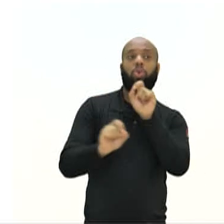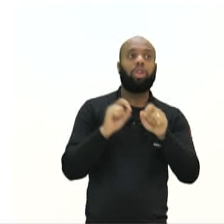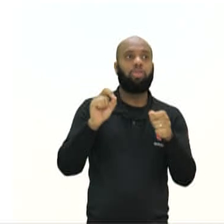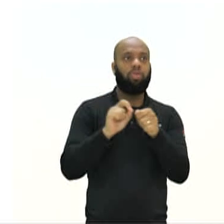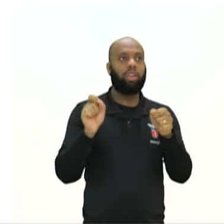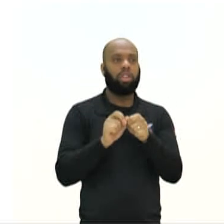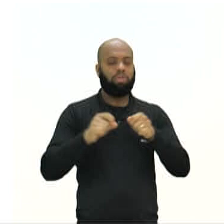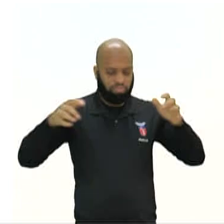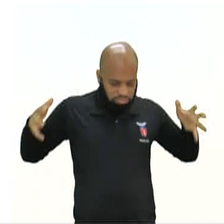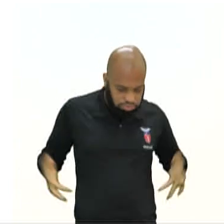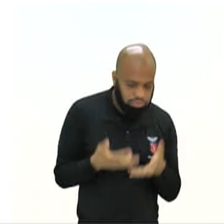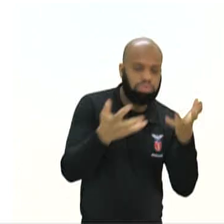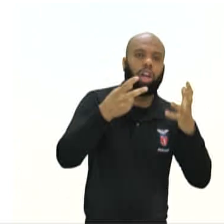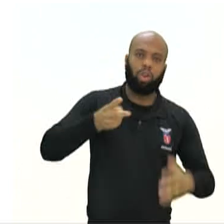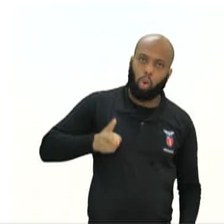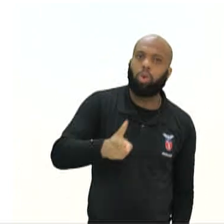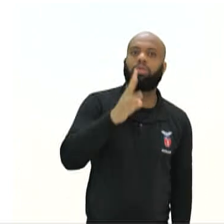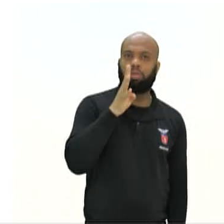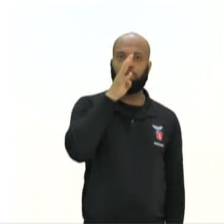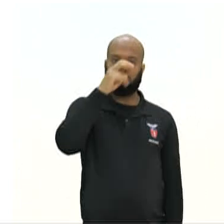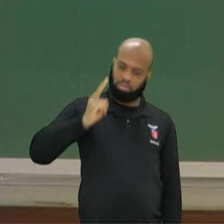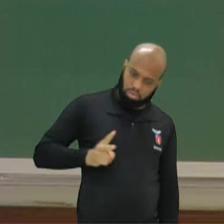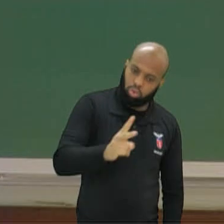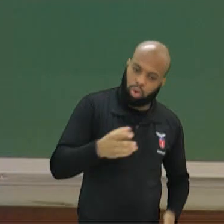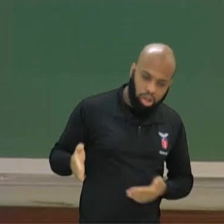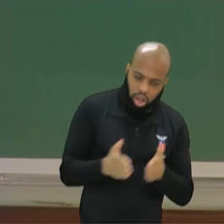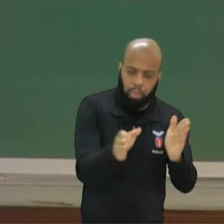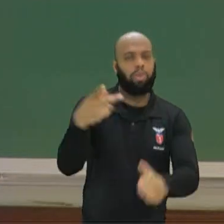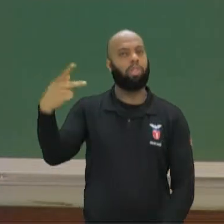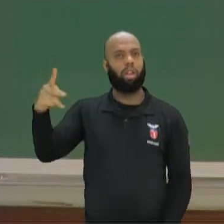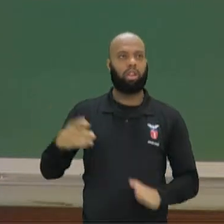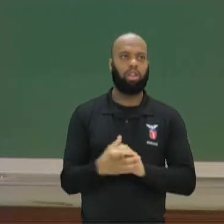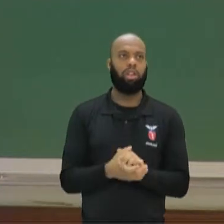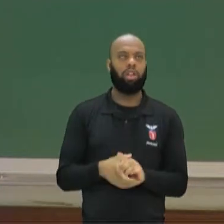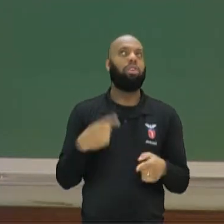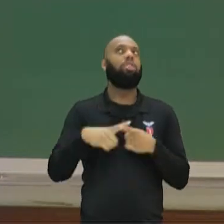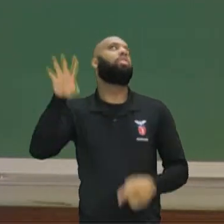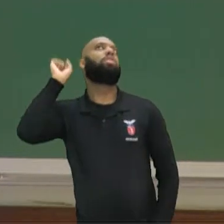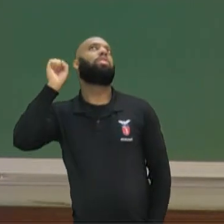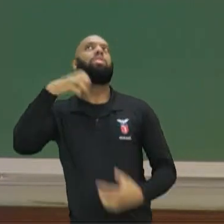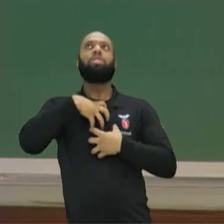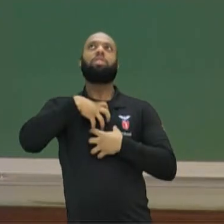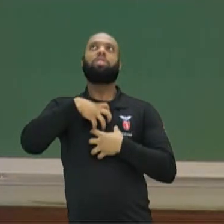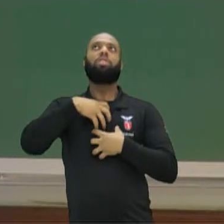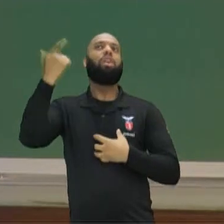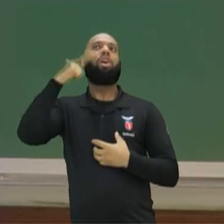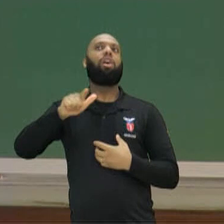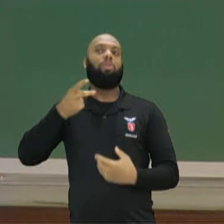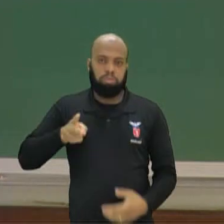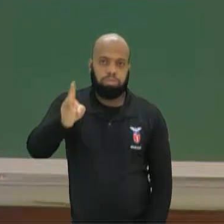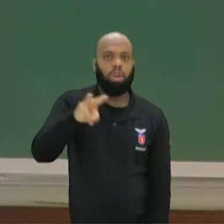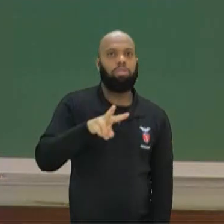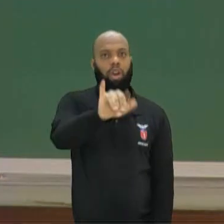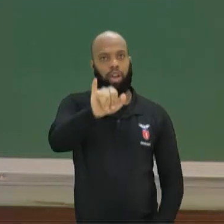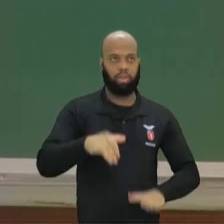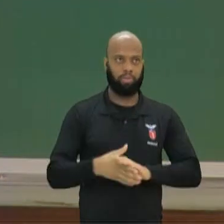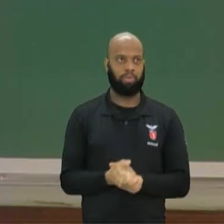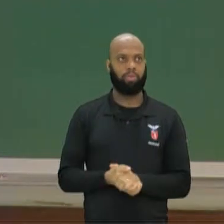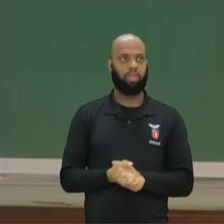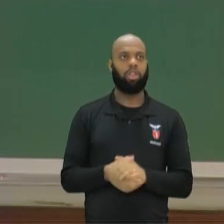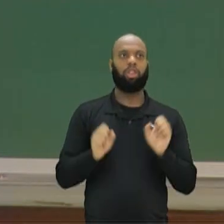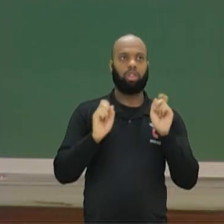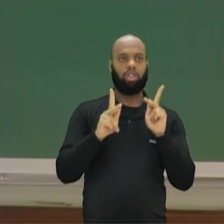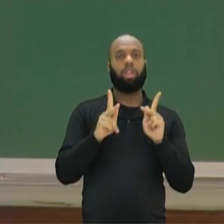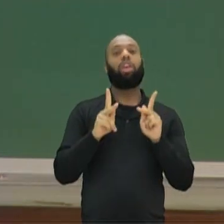com que ela siga em frente. A ela seguir o caminho, tá bom? Quando ela escuta a música dos dois. Beleza? Então,